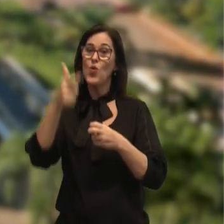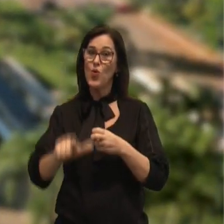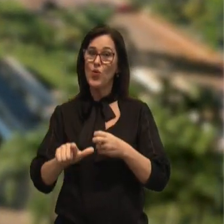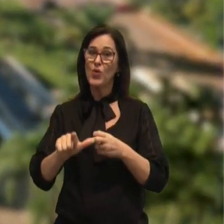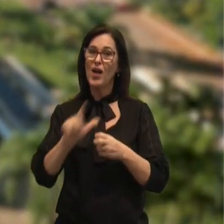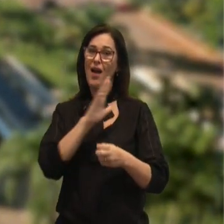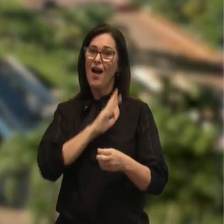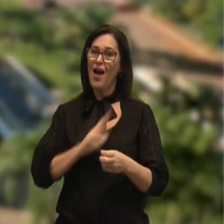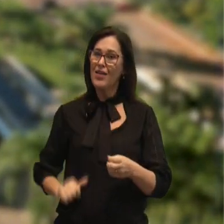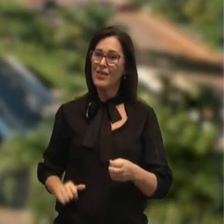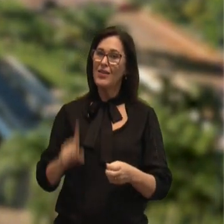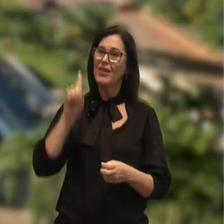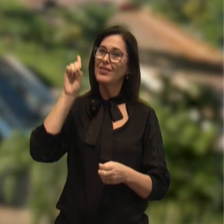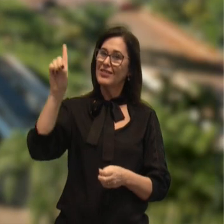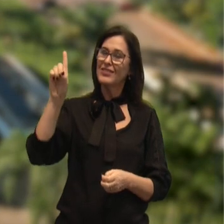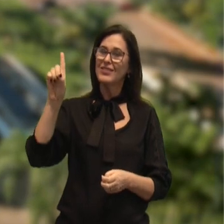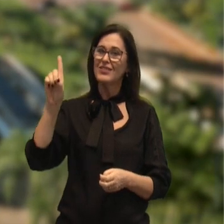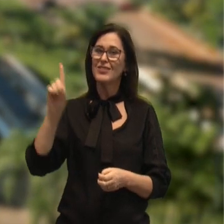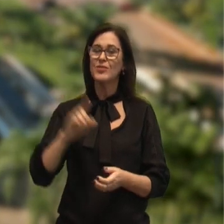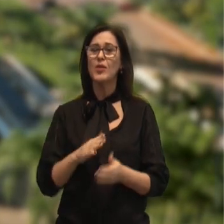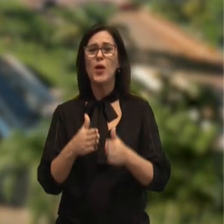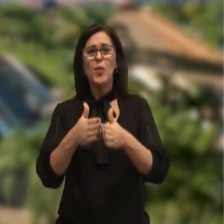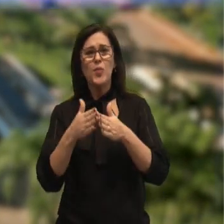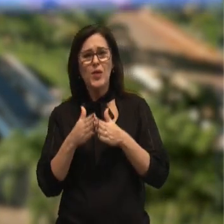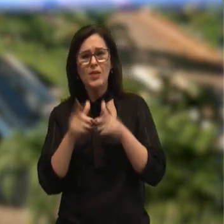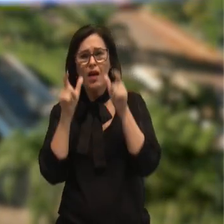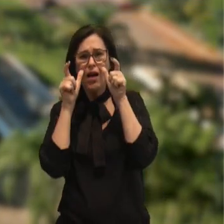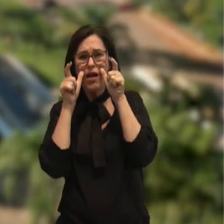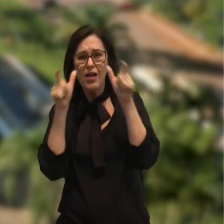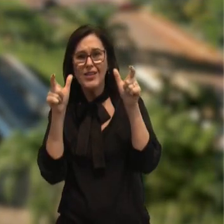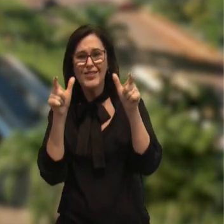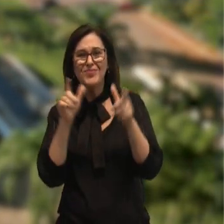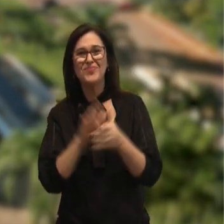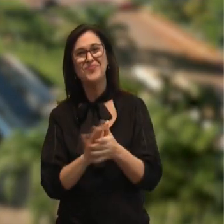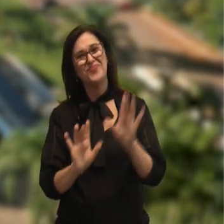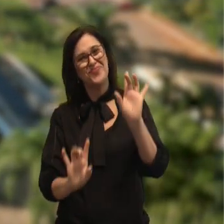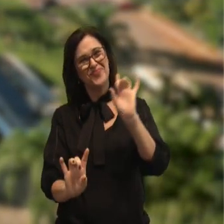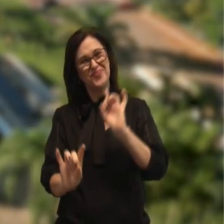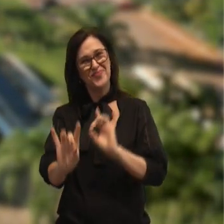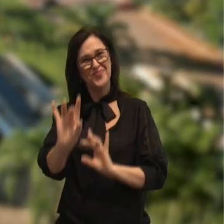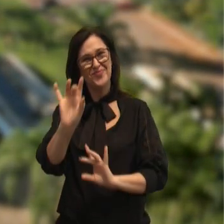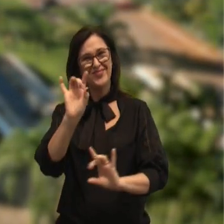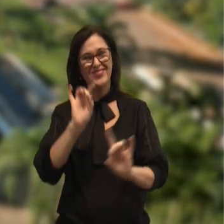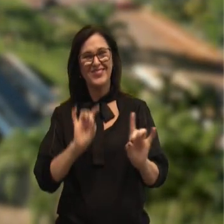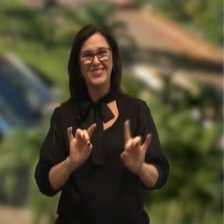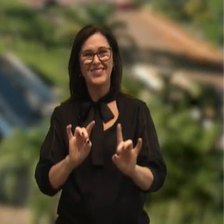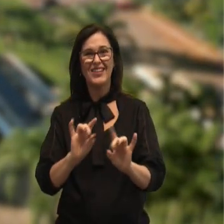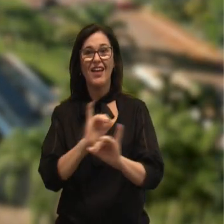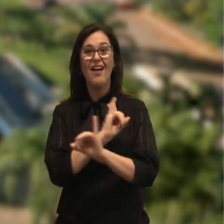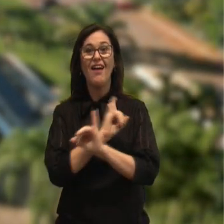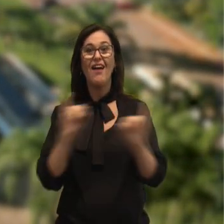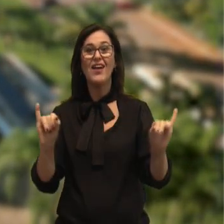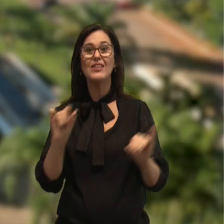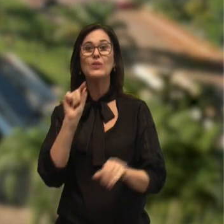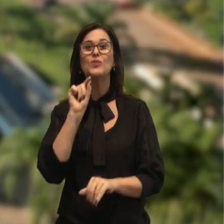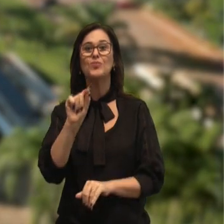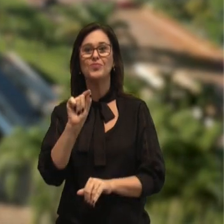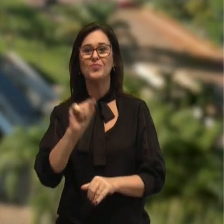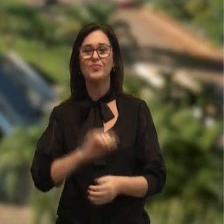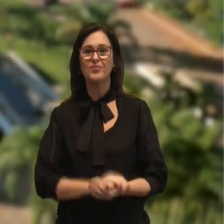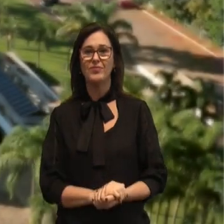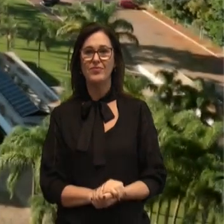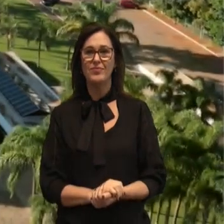culto de adoração a Deus, pedimos a sua preciosa atenção para os seguintes